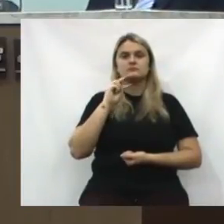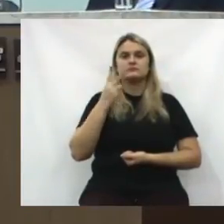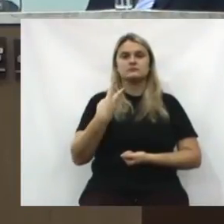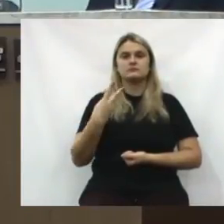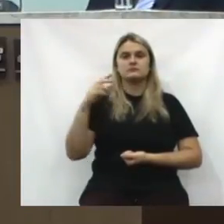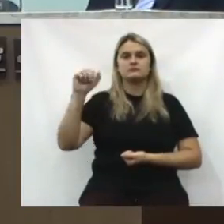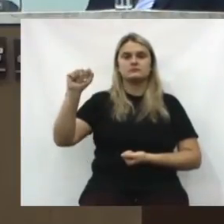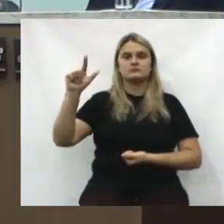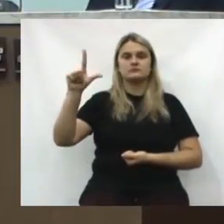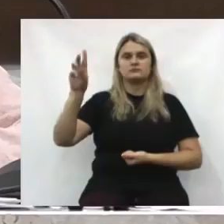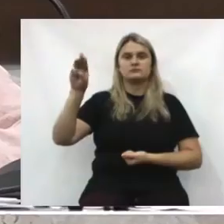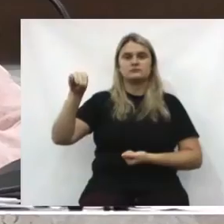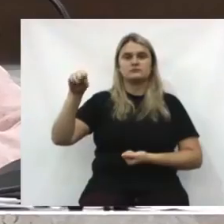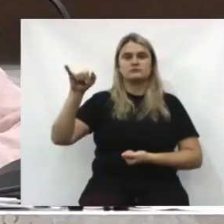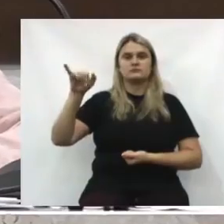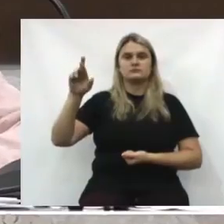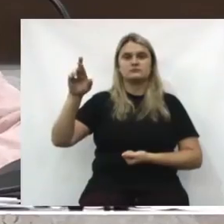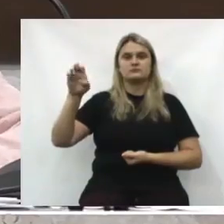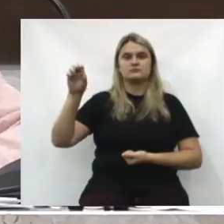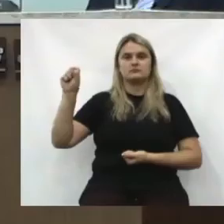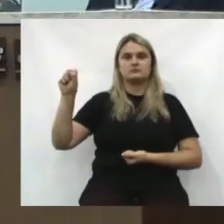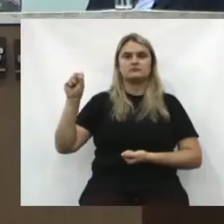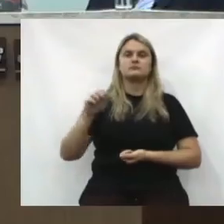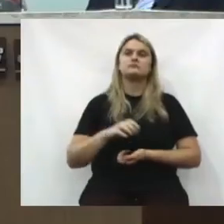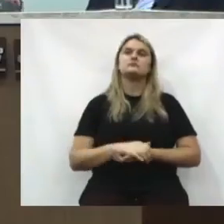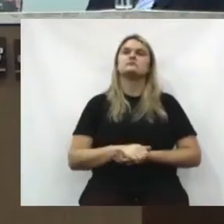inscrito o vereador Almires.